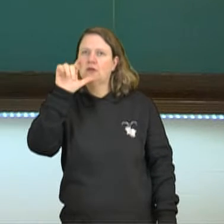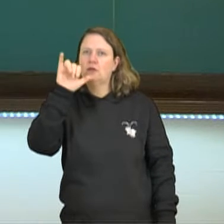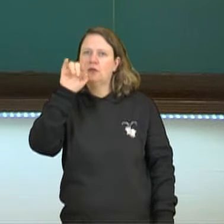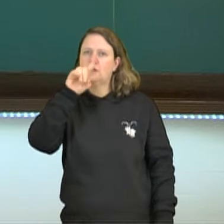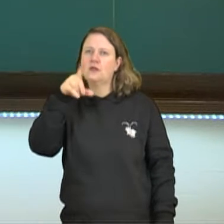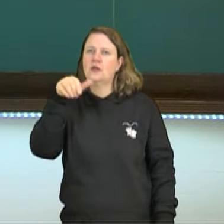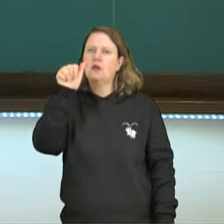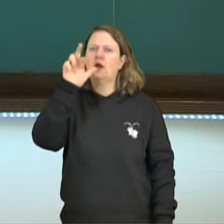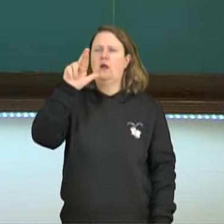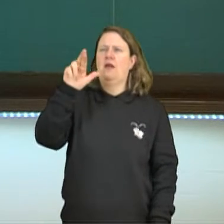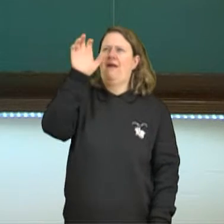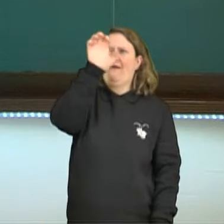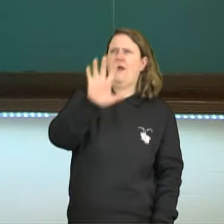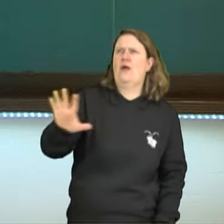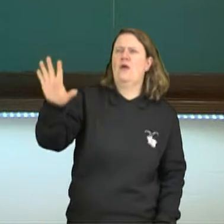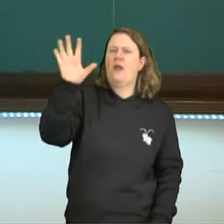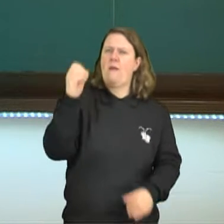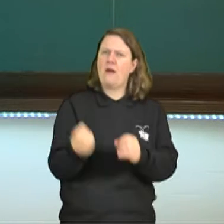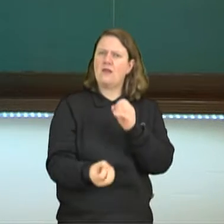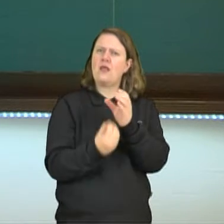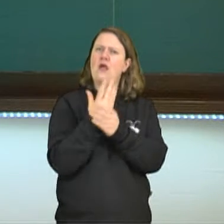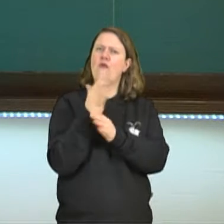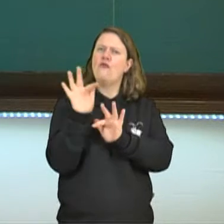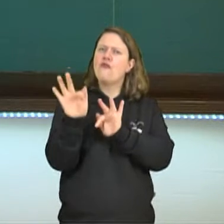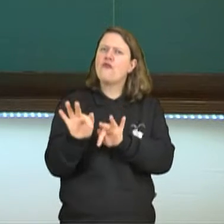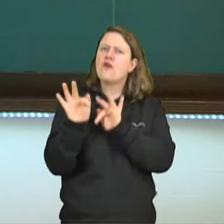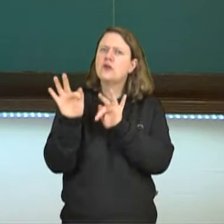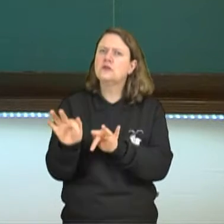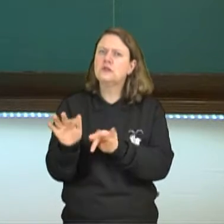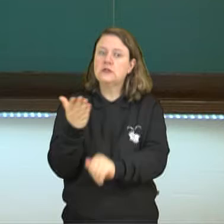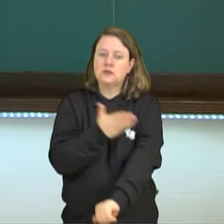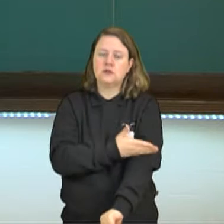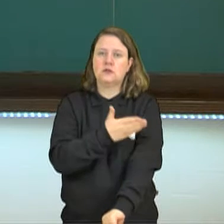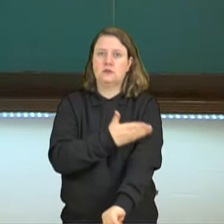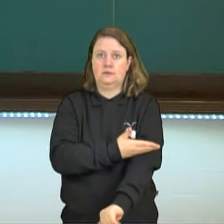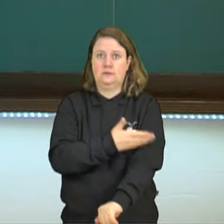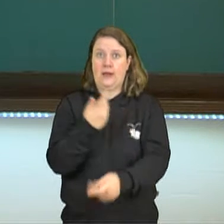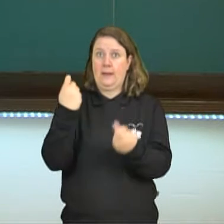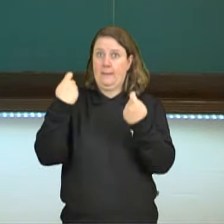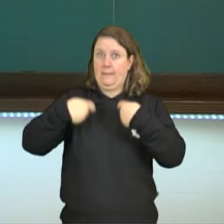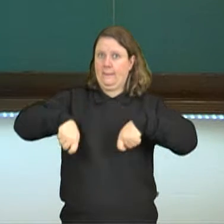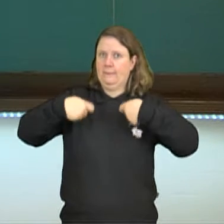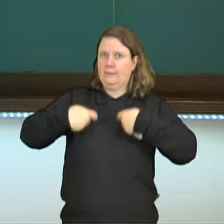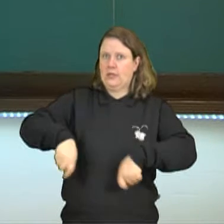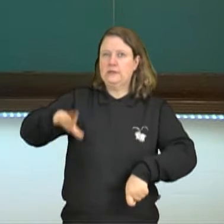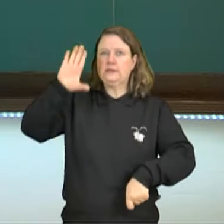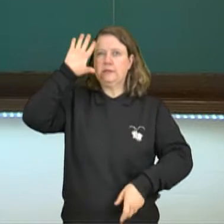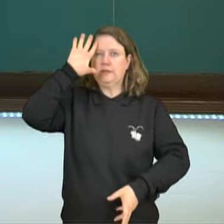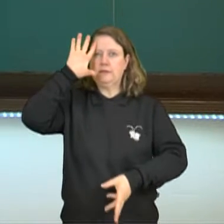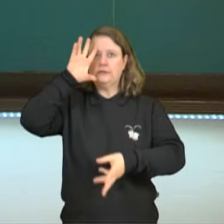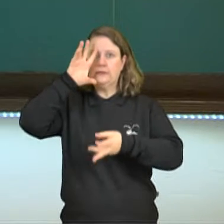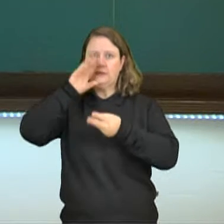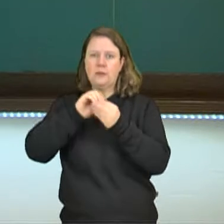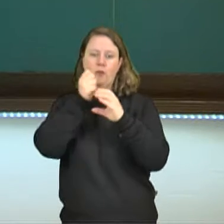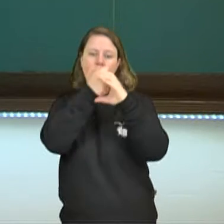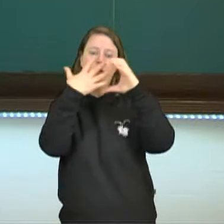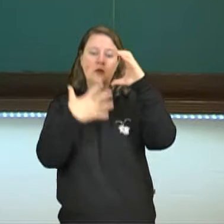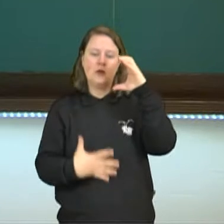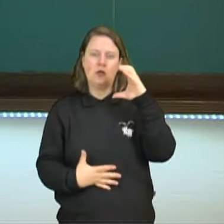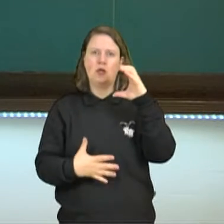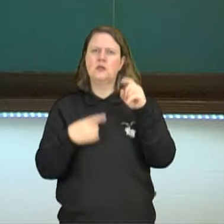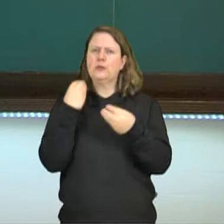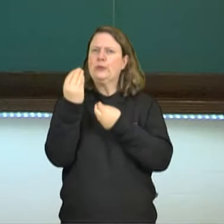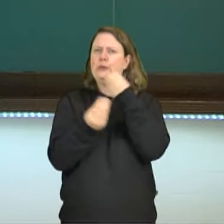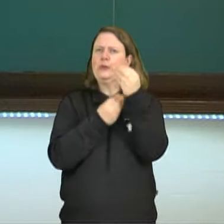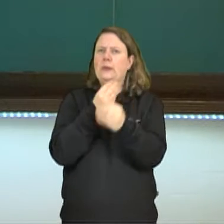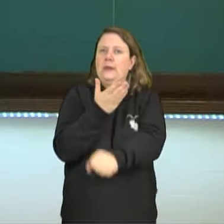a Europa se feudalizou durante a Idade Média. Nós precisamos, então, entender as características da Idade Média, entender